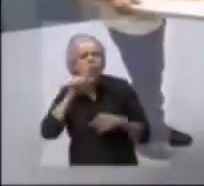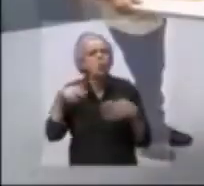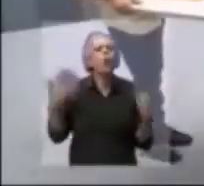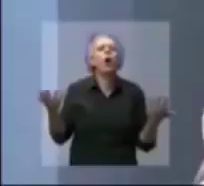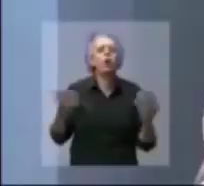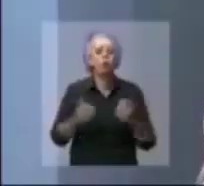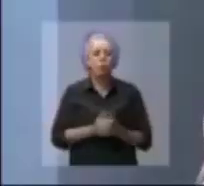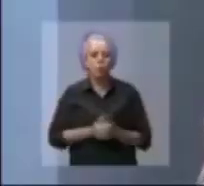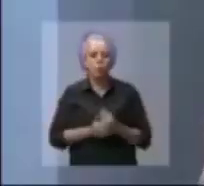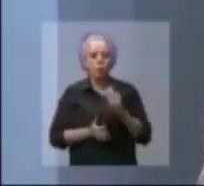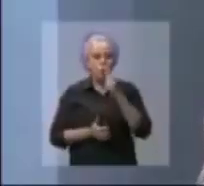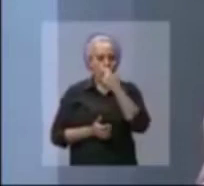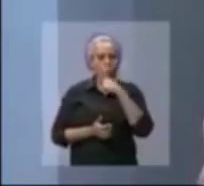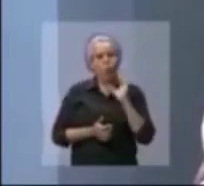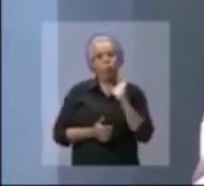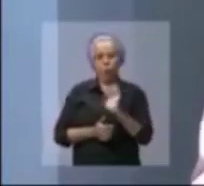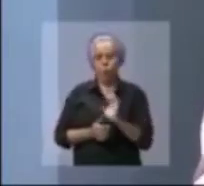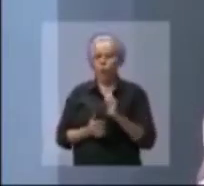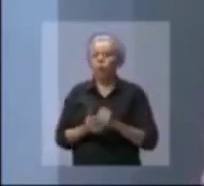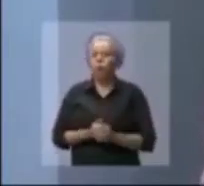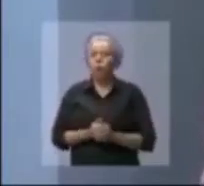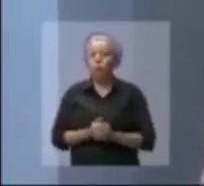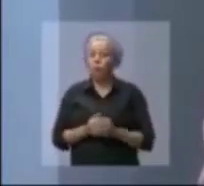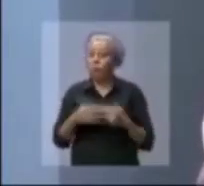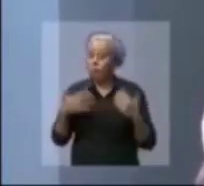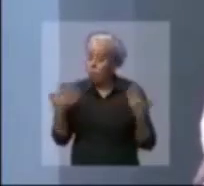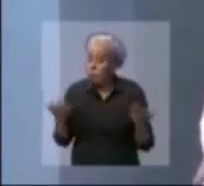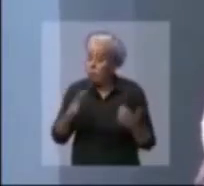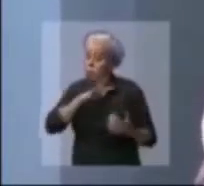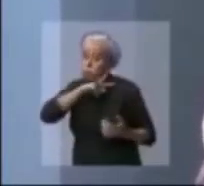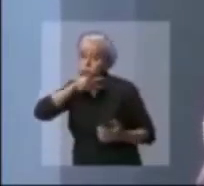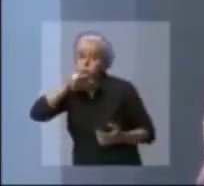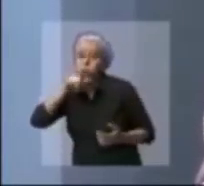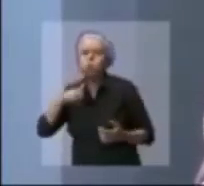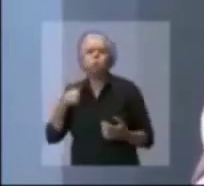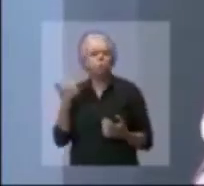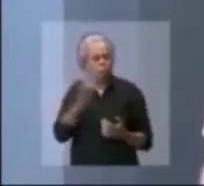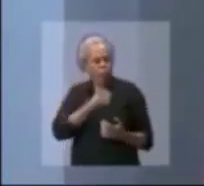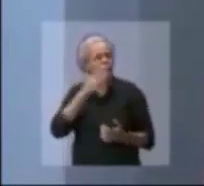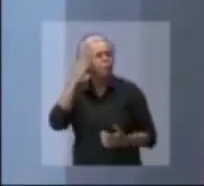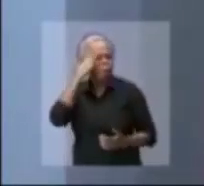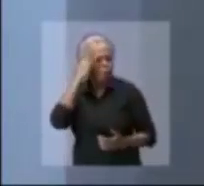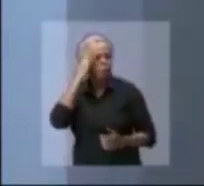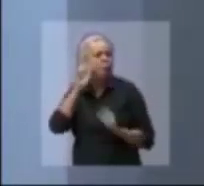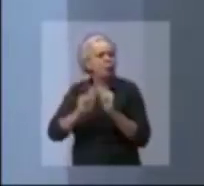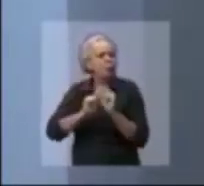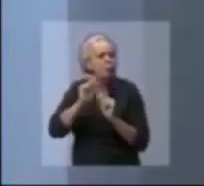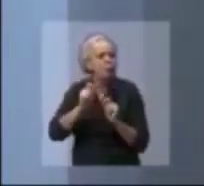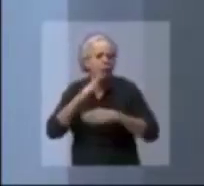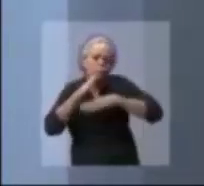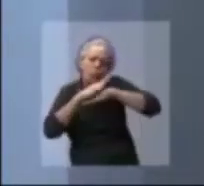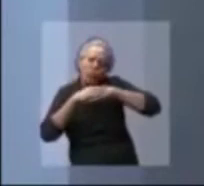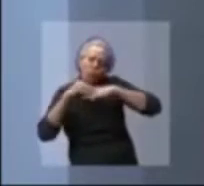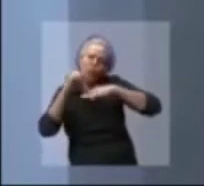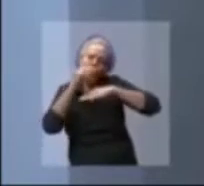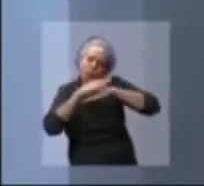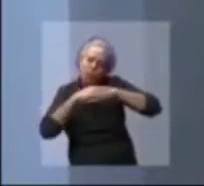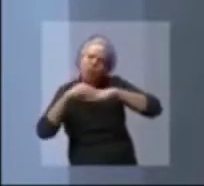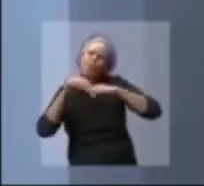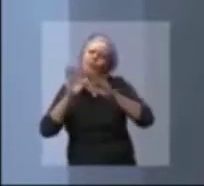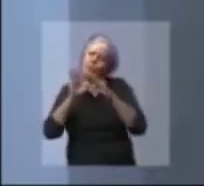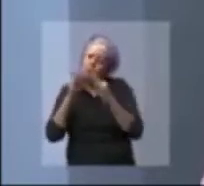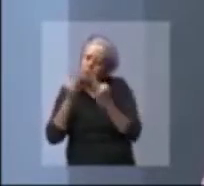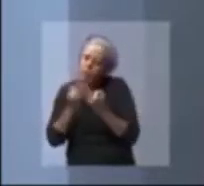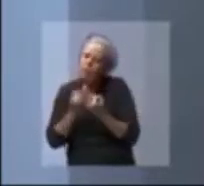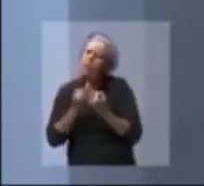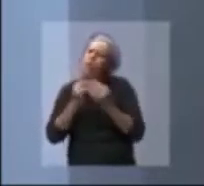A política pública em defesa dos animais é fundamental. Todos nós sabemos hoje que a afetividade dos animais e que ganhou um